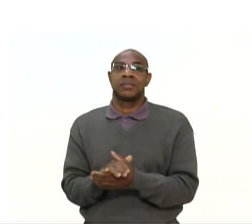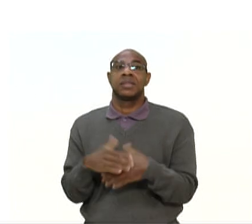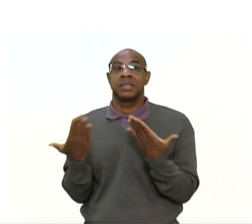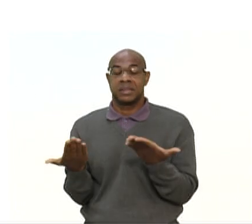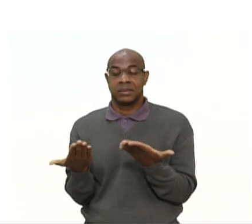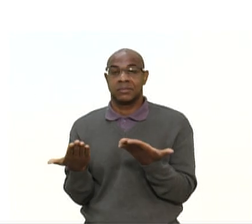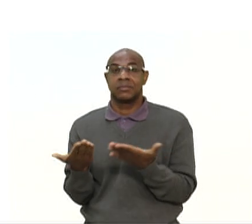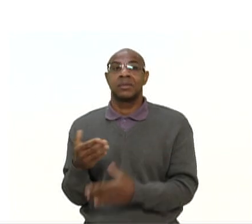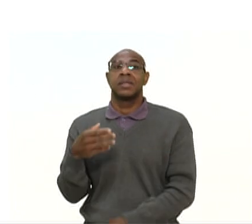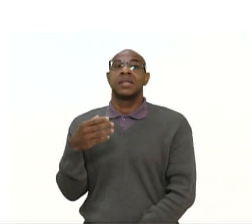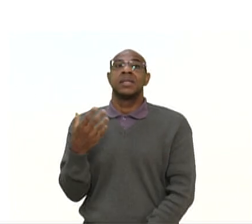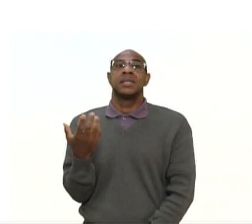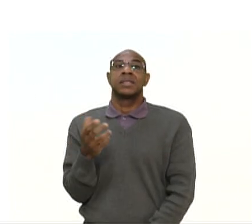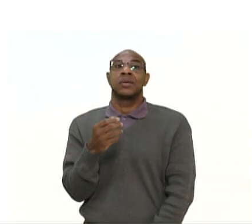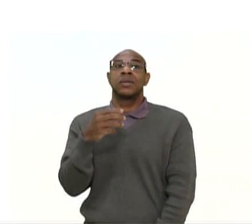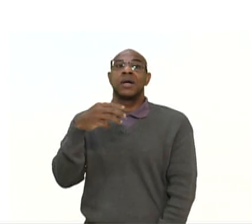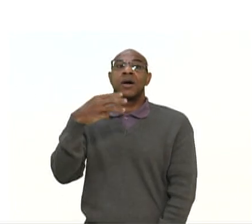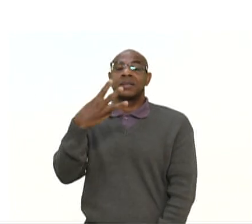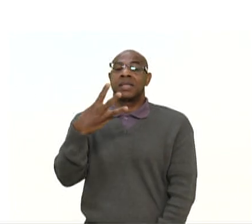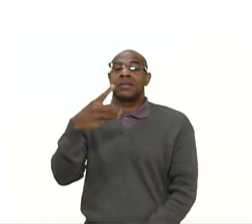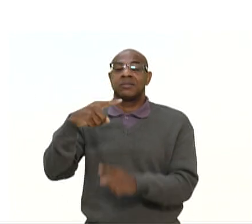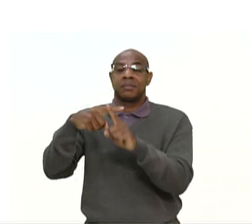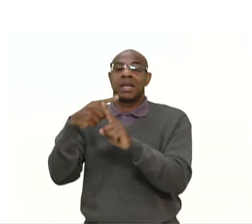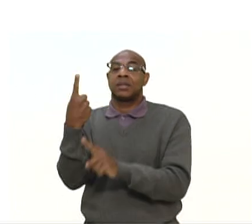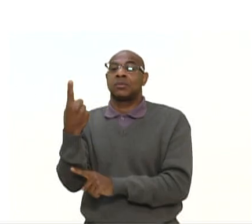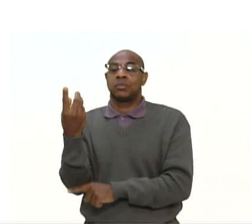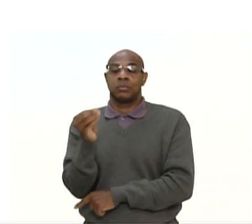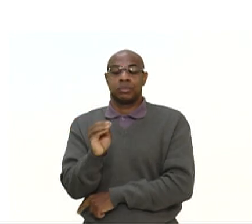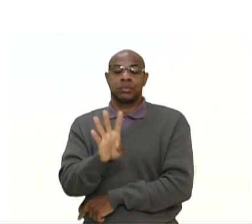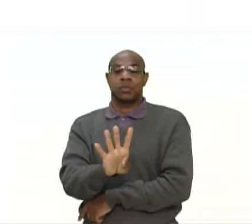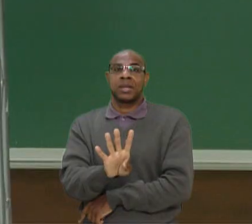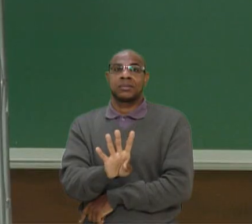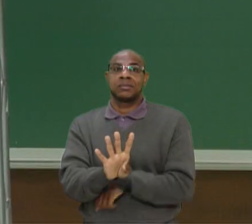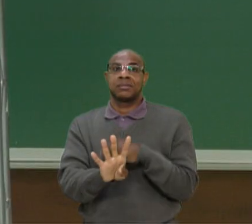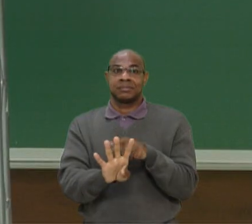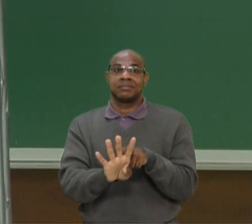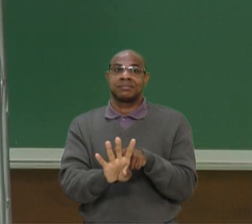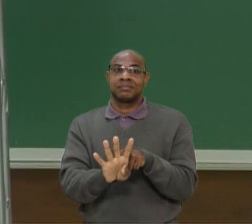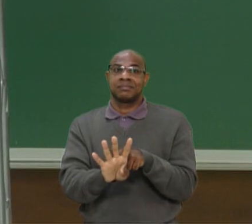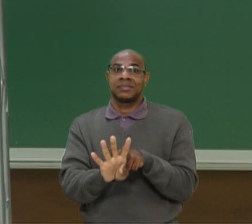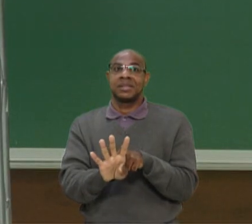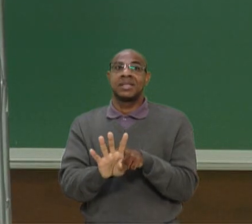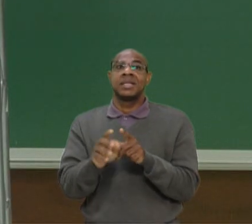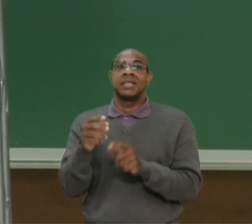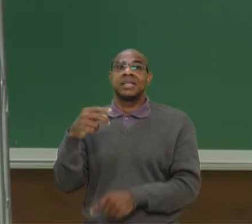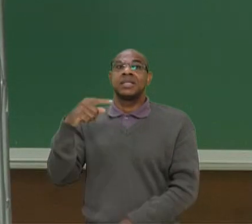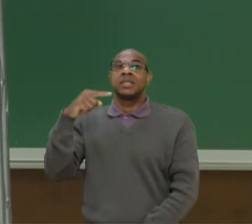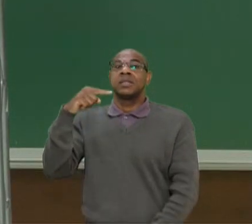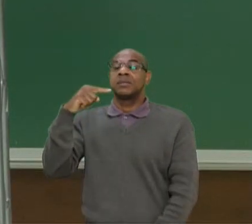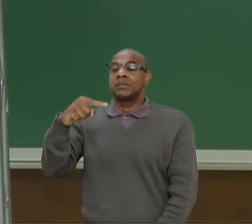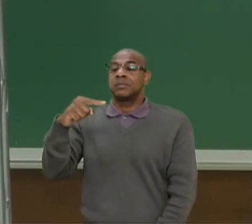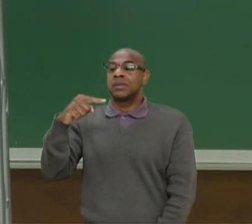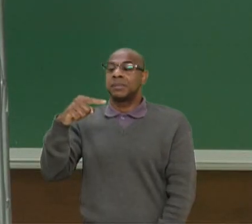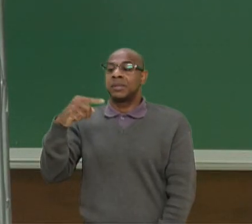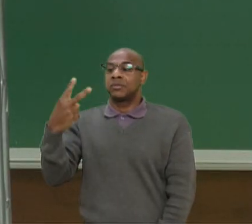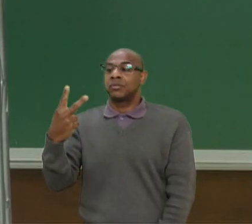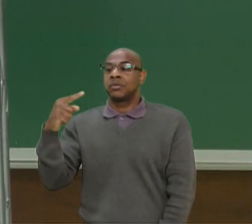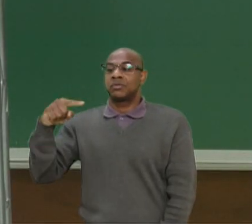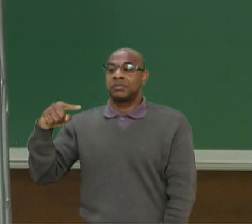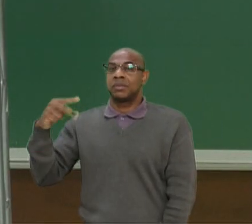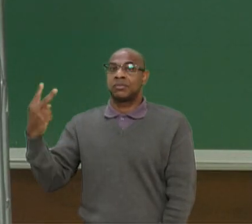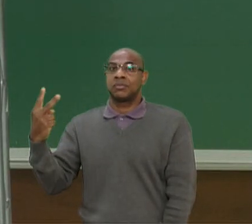4. Menos 2, menos 2, menos 4i. Tranquilo, galera? Agora vamos ver